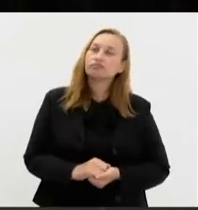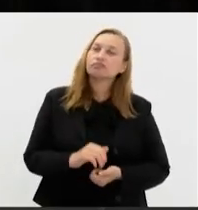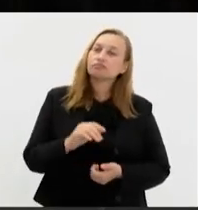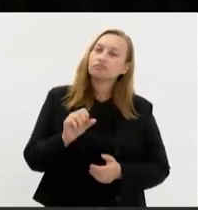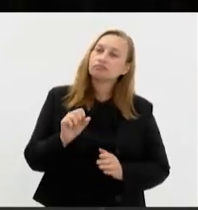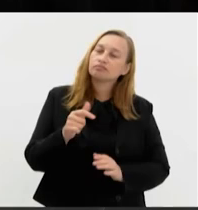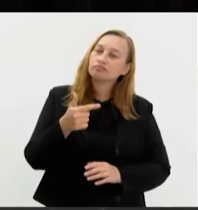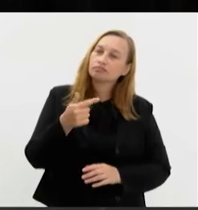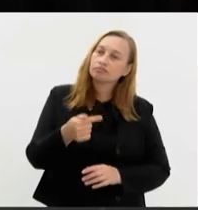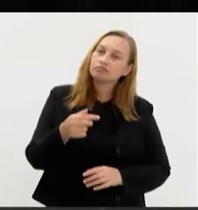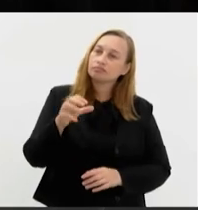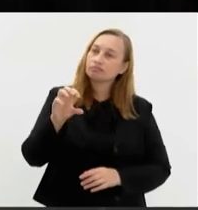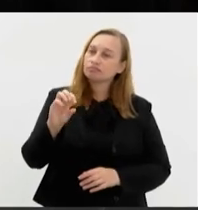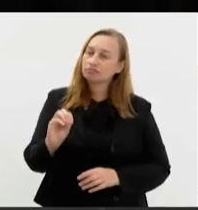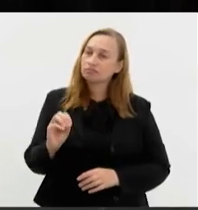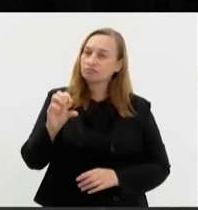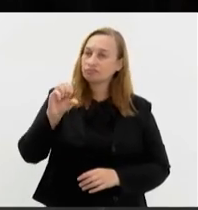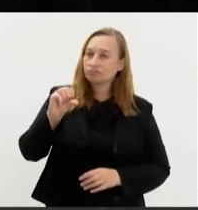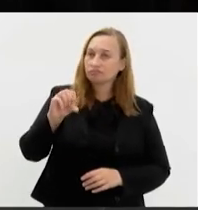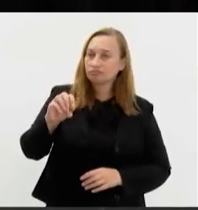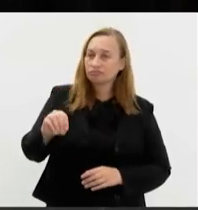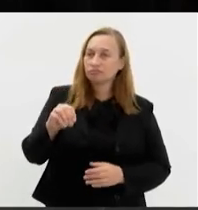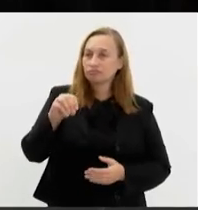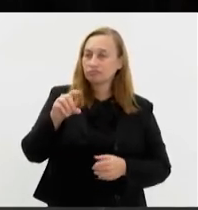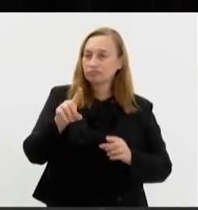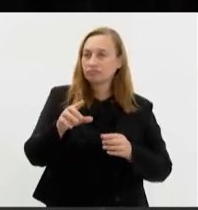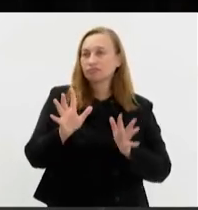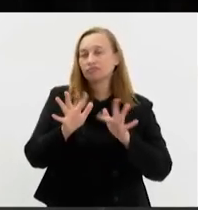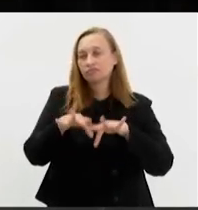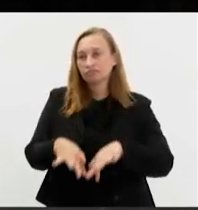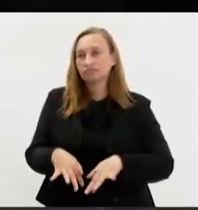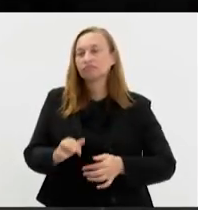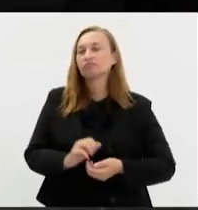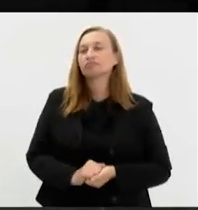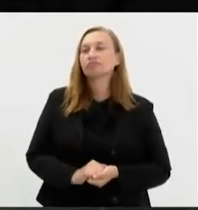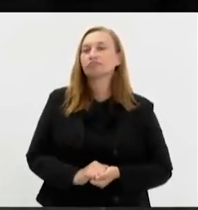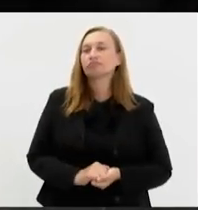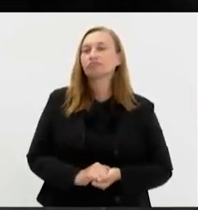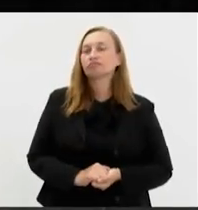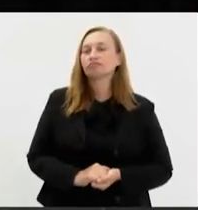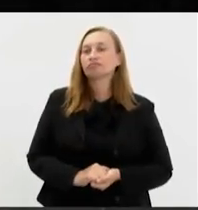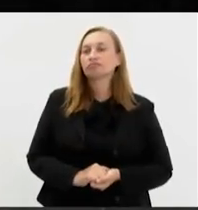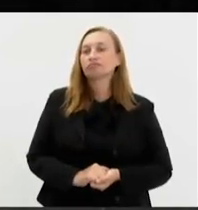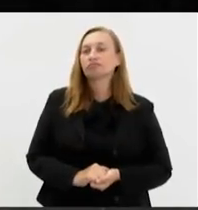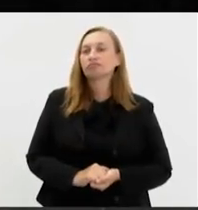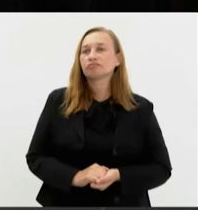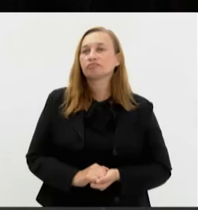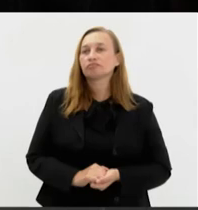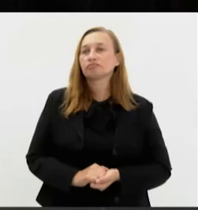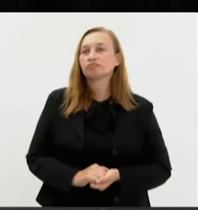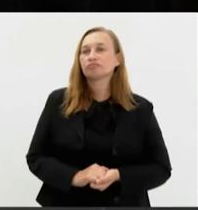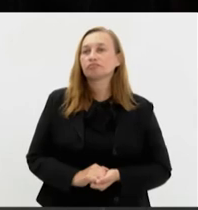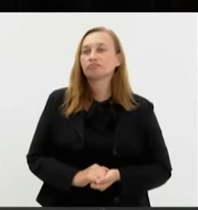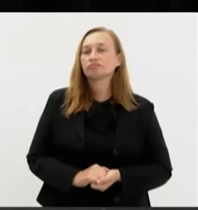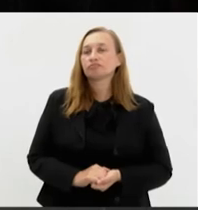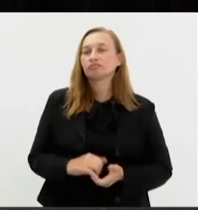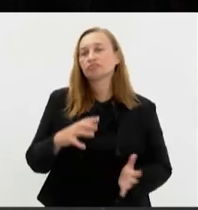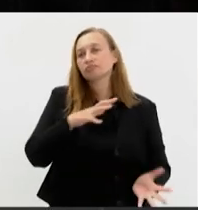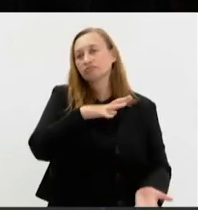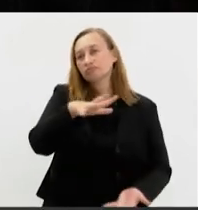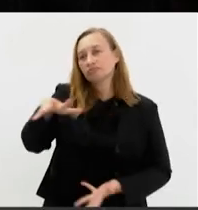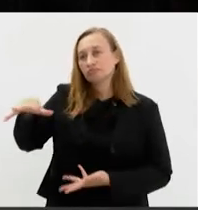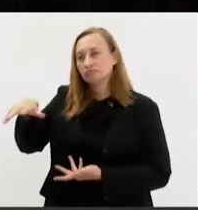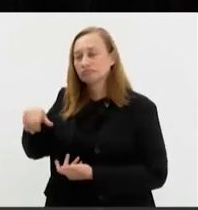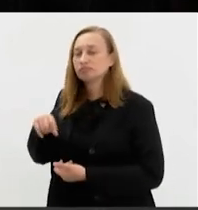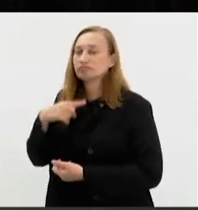70 a 90 anos para se consolidar e que trouxe eh pro mundo como a gente